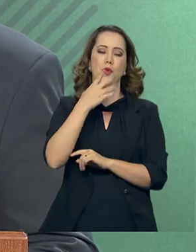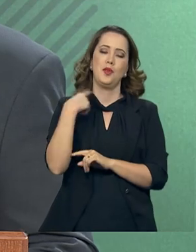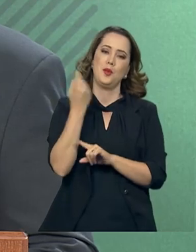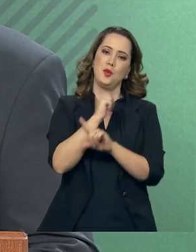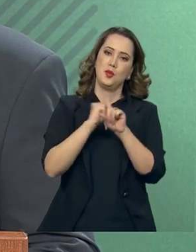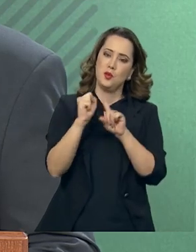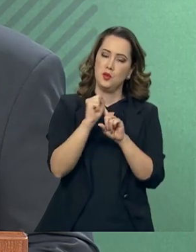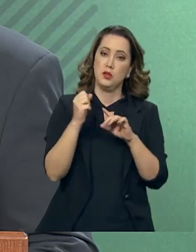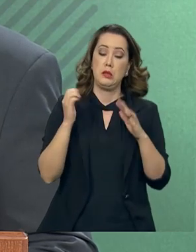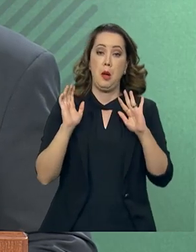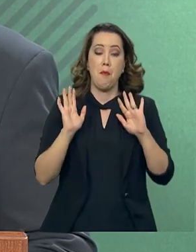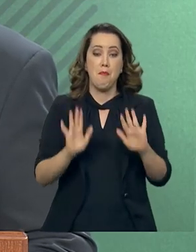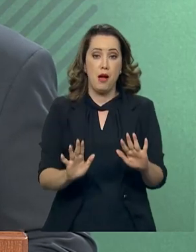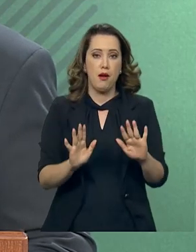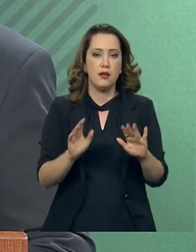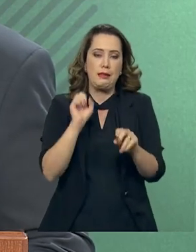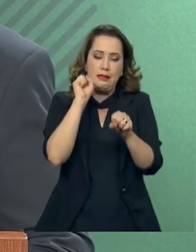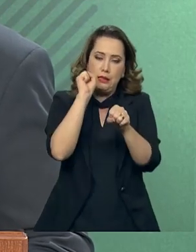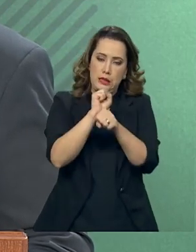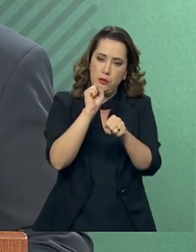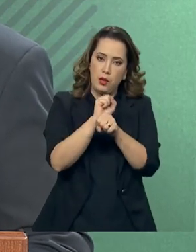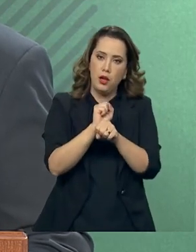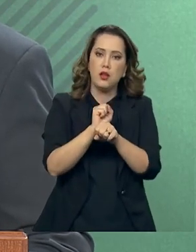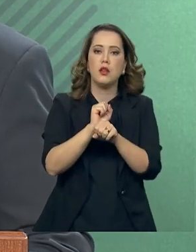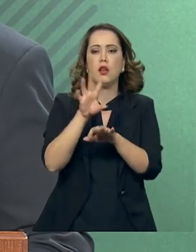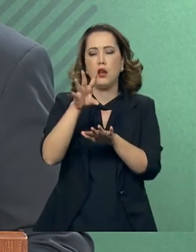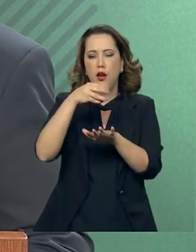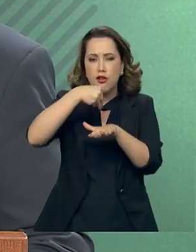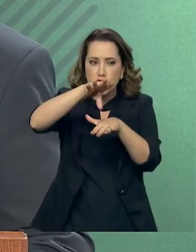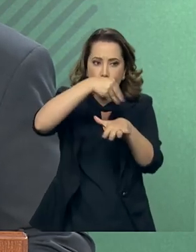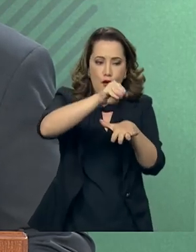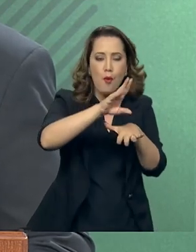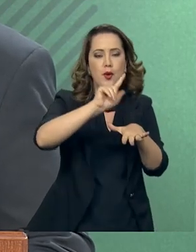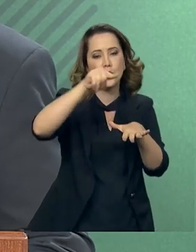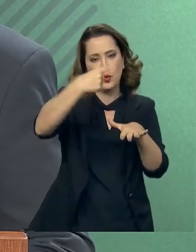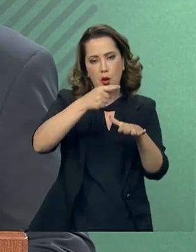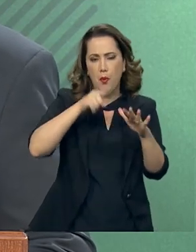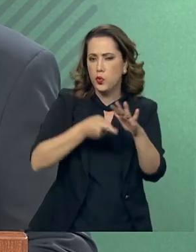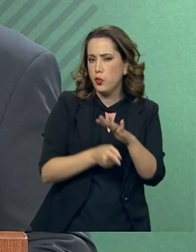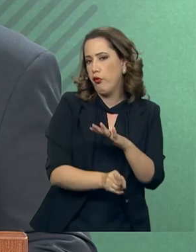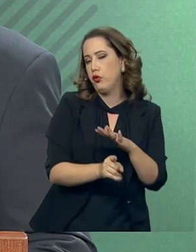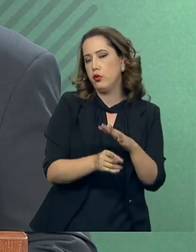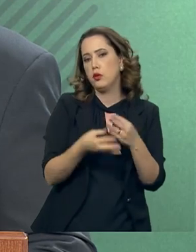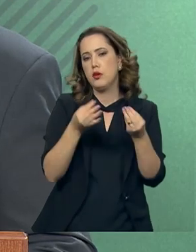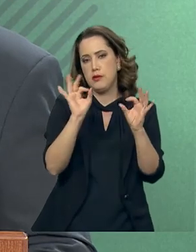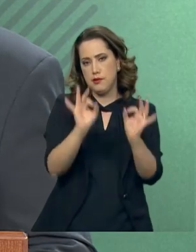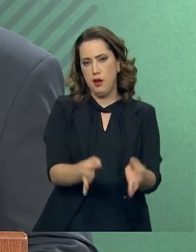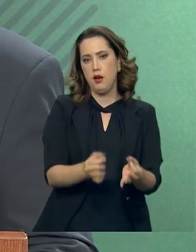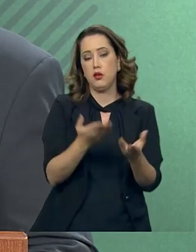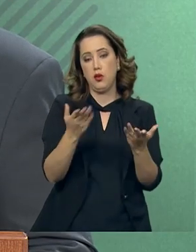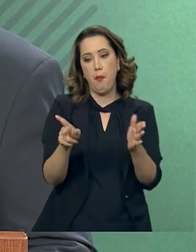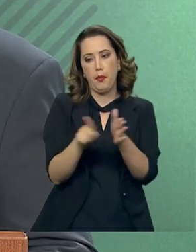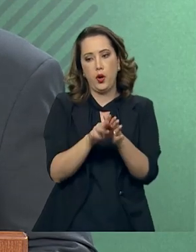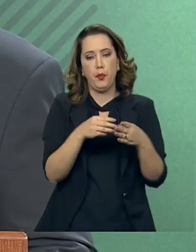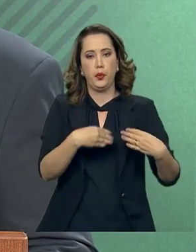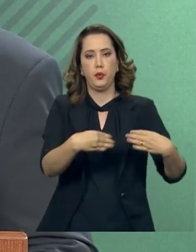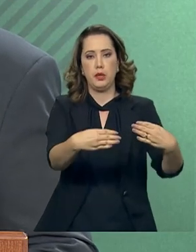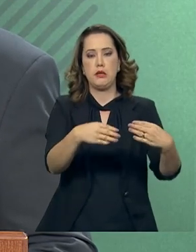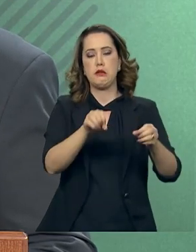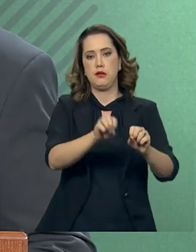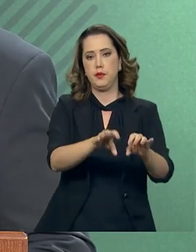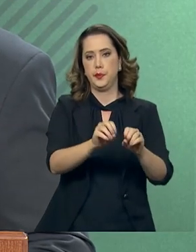mas aguardem que as informações serão mais mais profundas e mais corretas parte do ministério da